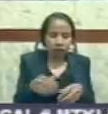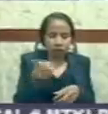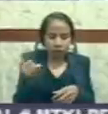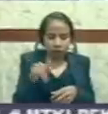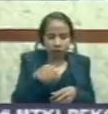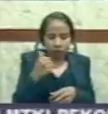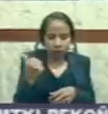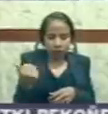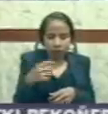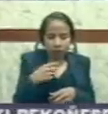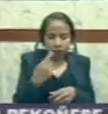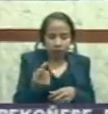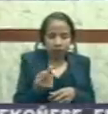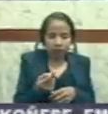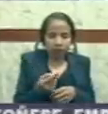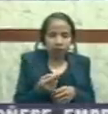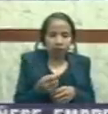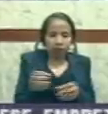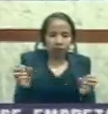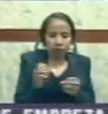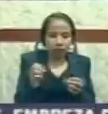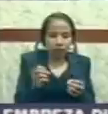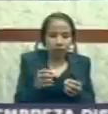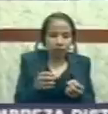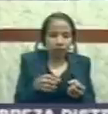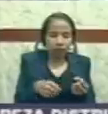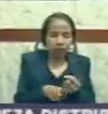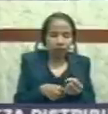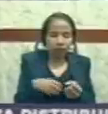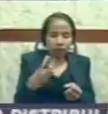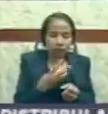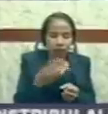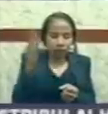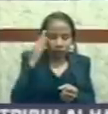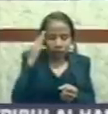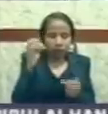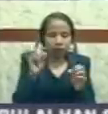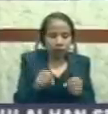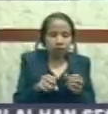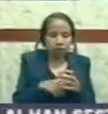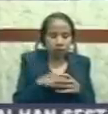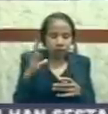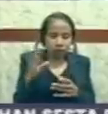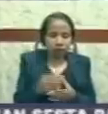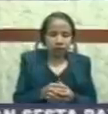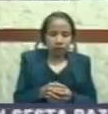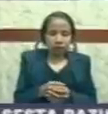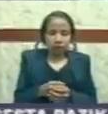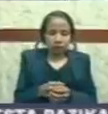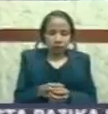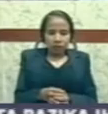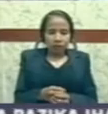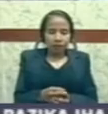Dehan, se de facto ida nema kala dun apoio, a mimos anoin dehan kata bele retira. Mas, intenção